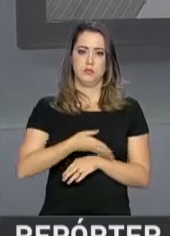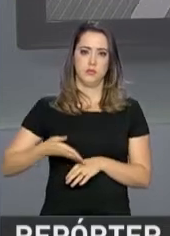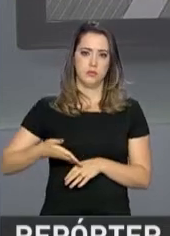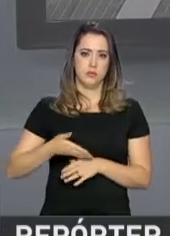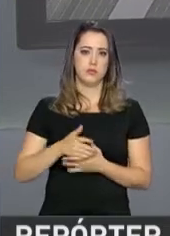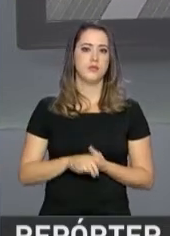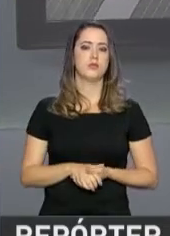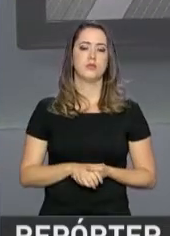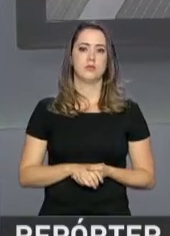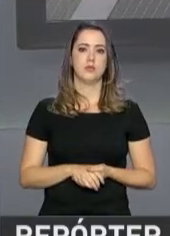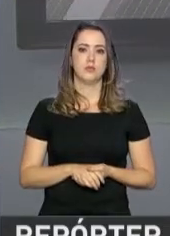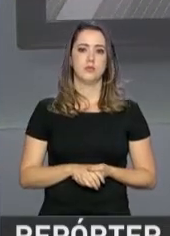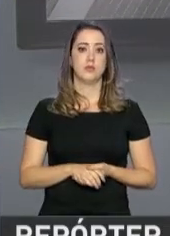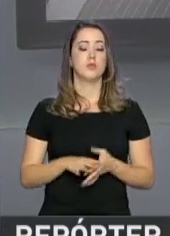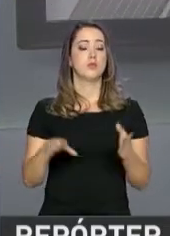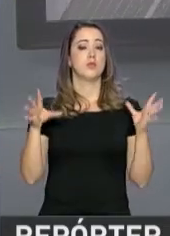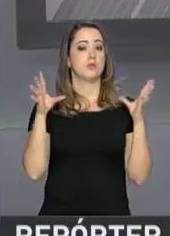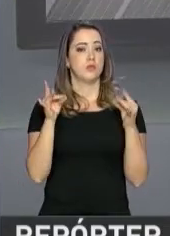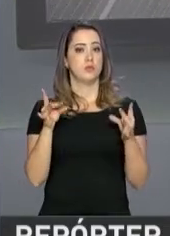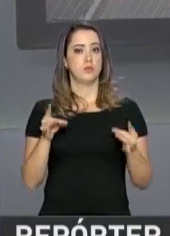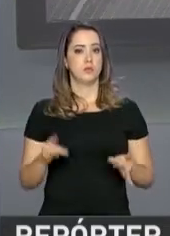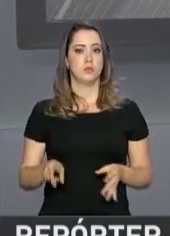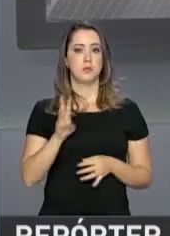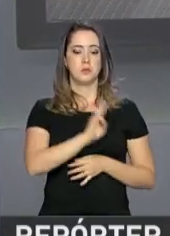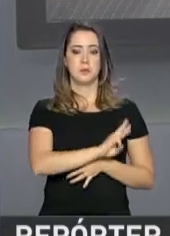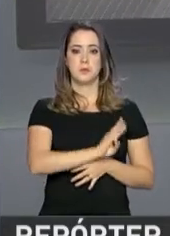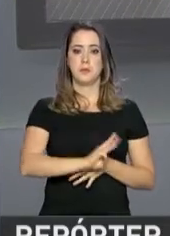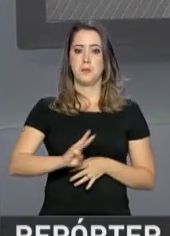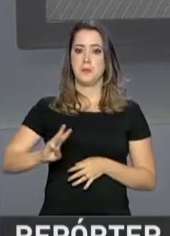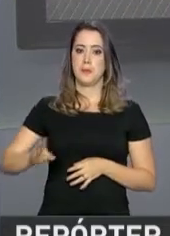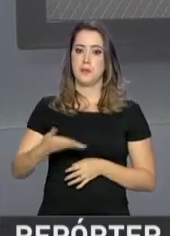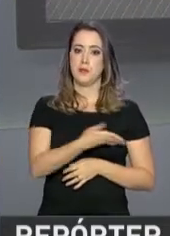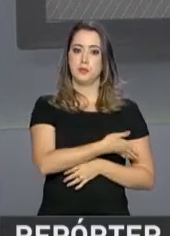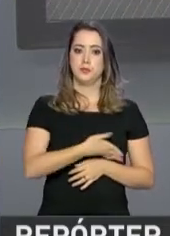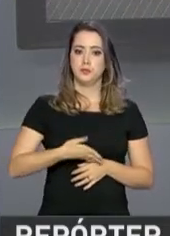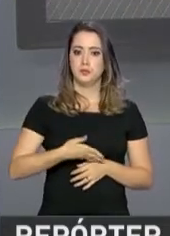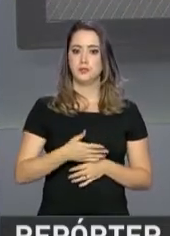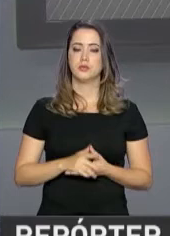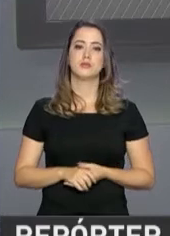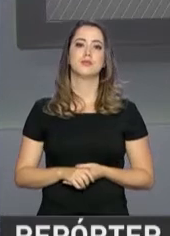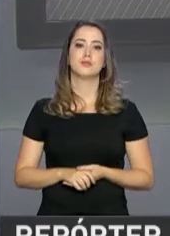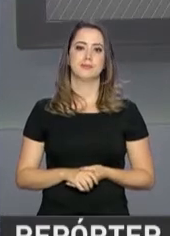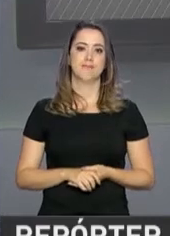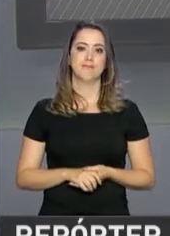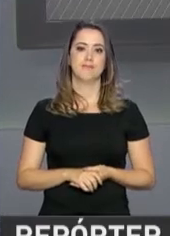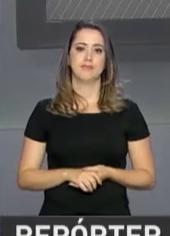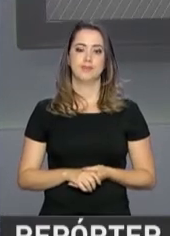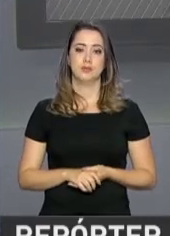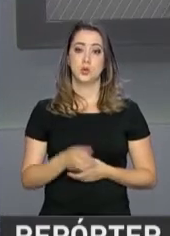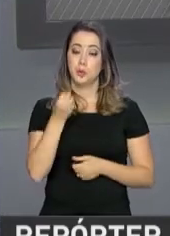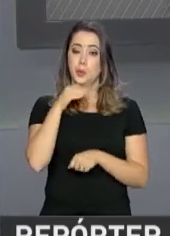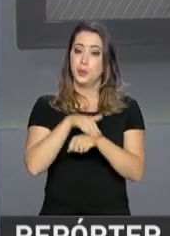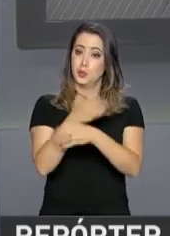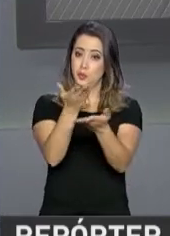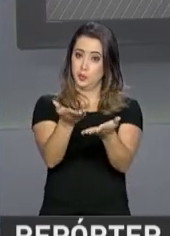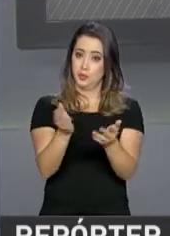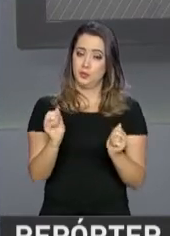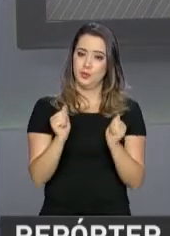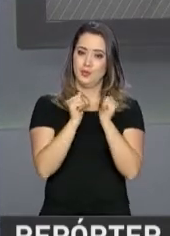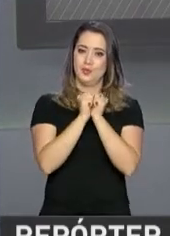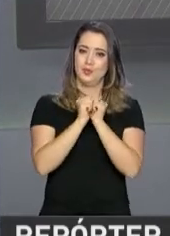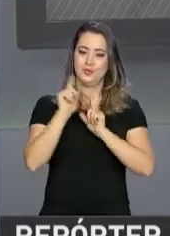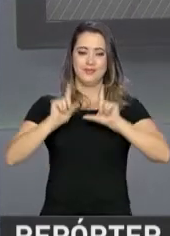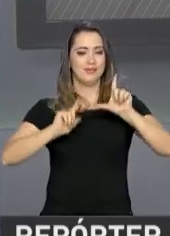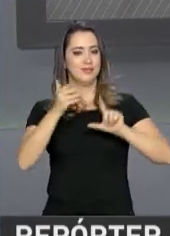acessando o nosso canal no youtube e toda a nossa programação também está na página da gnr na internet uma boa noite pra você e